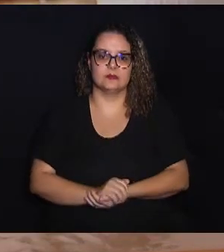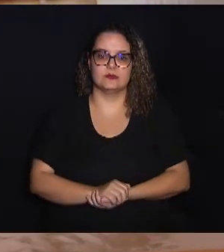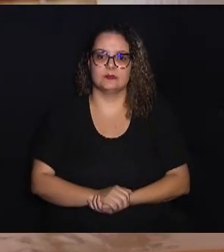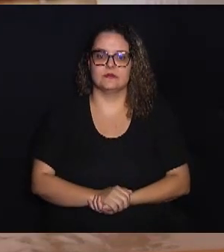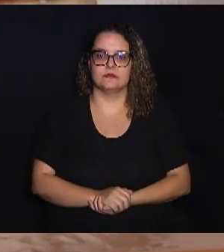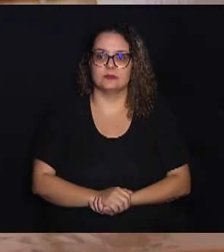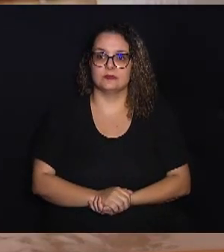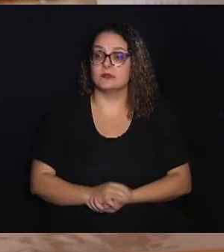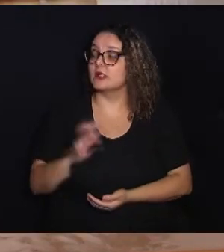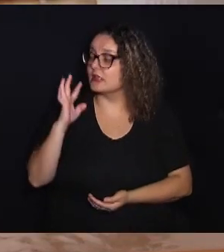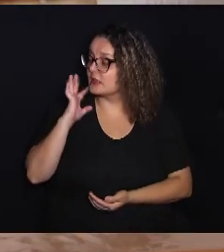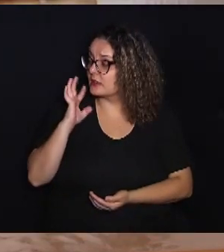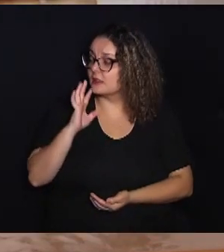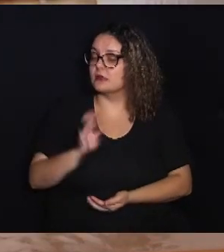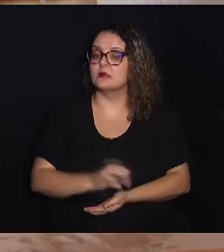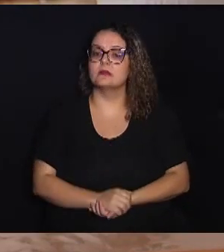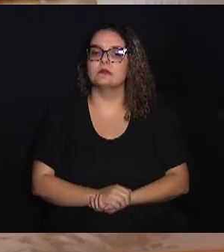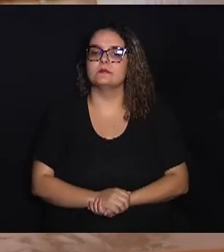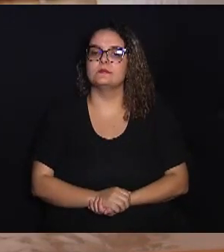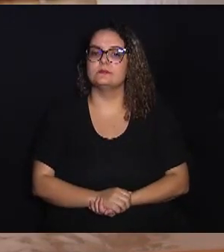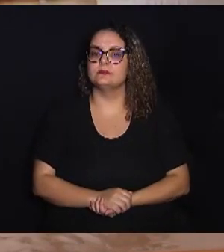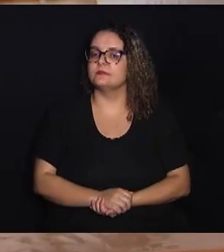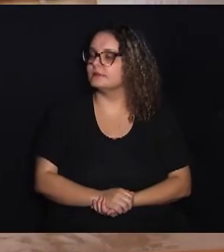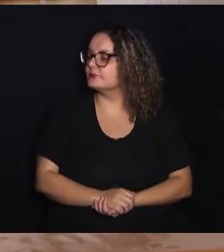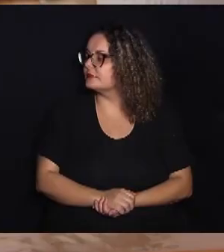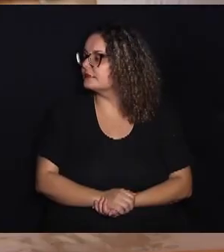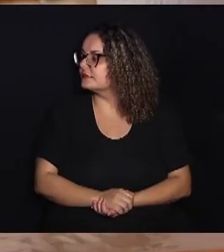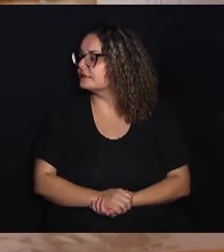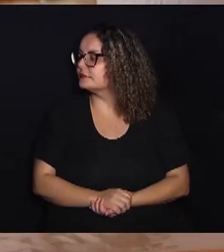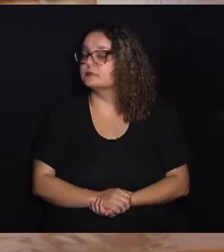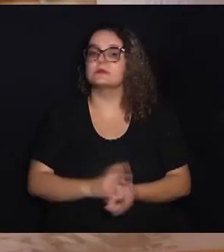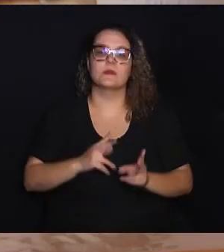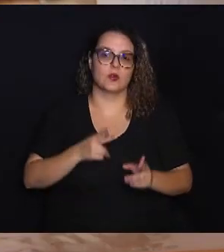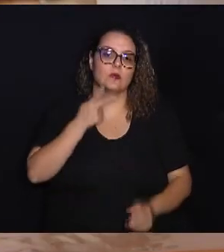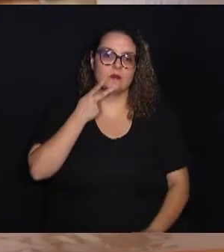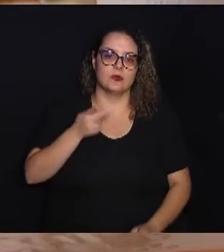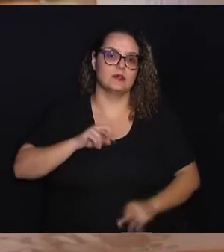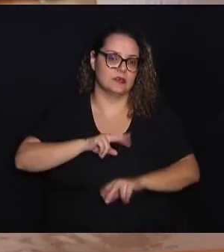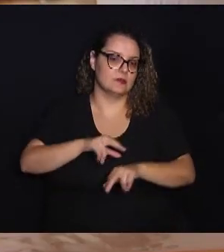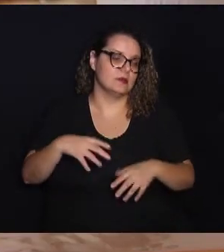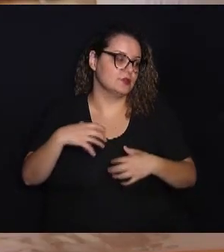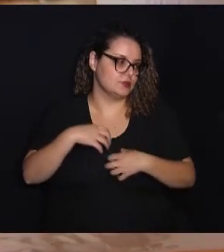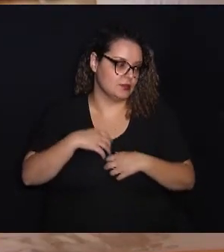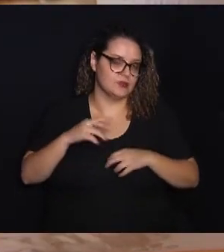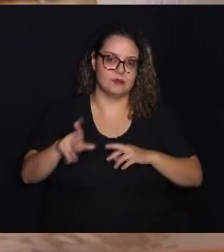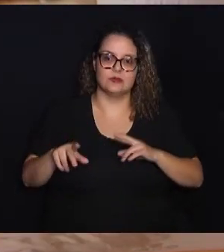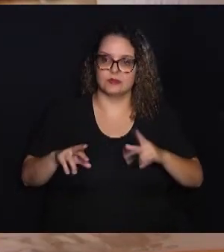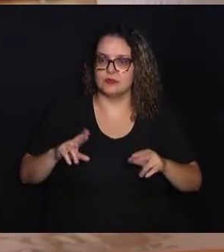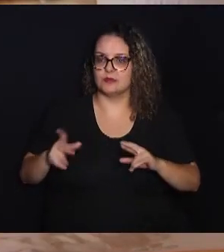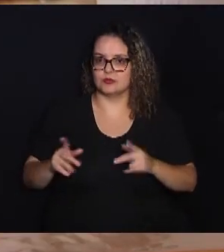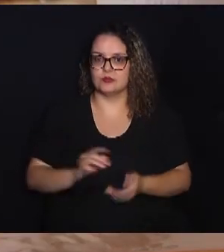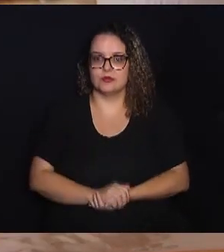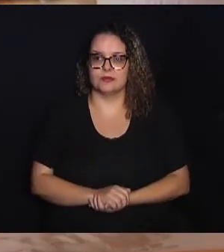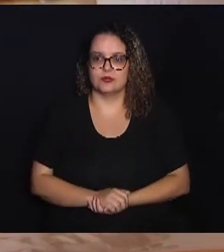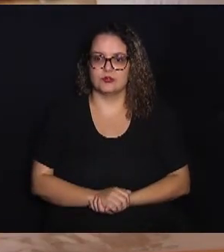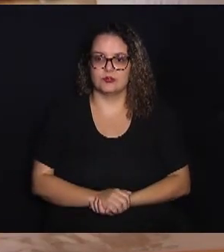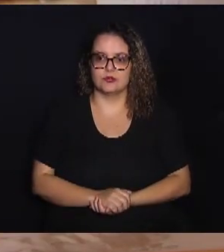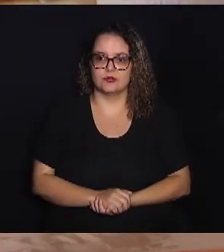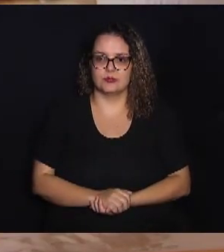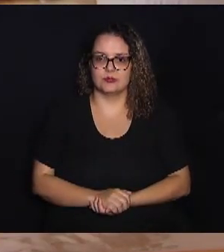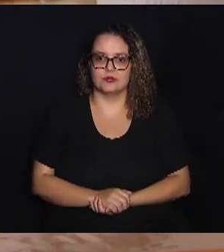certinho. Quanto? No caso da bolinha marmorizada, 2 gramas de cada cor. Então a gente